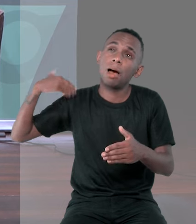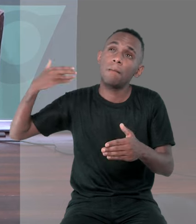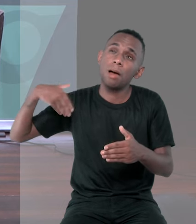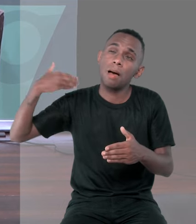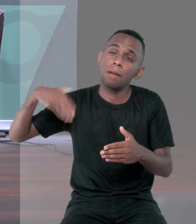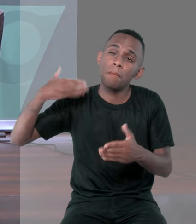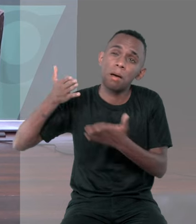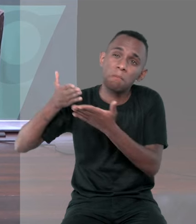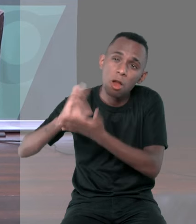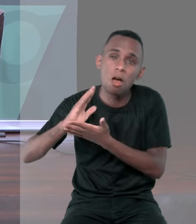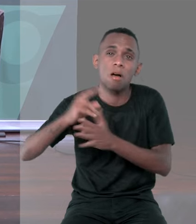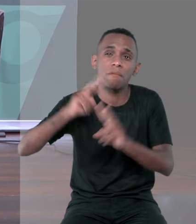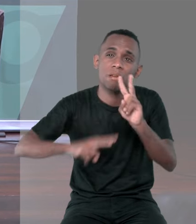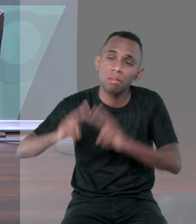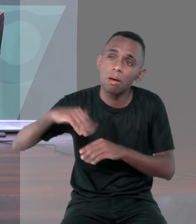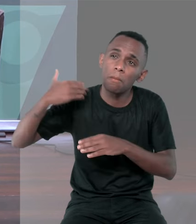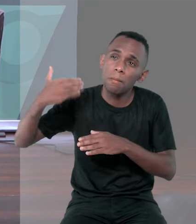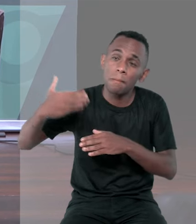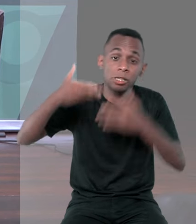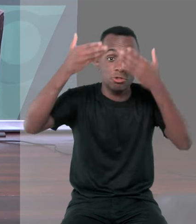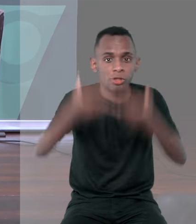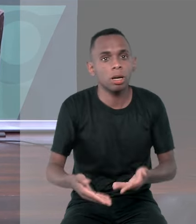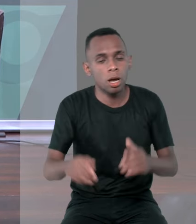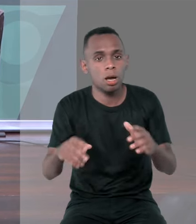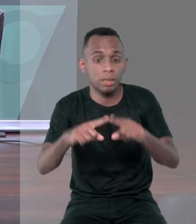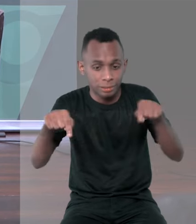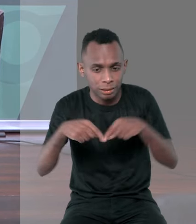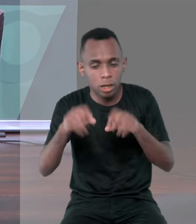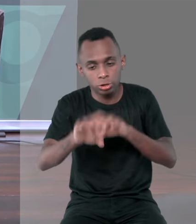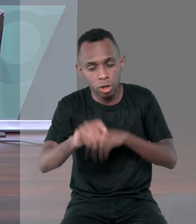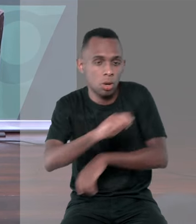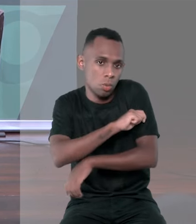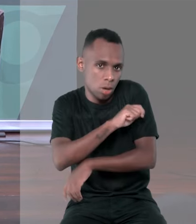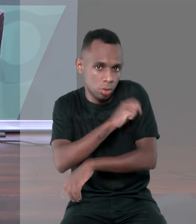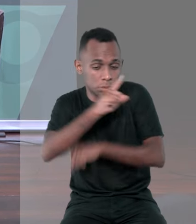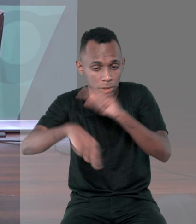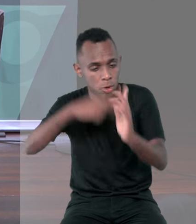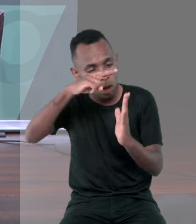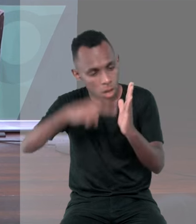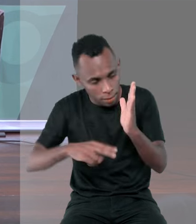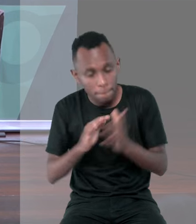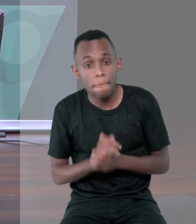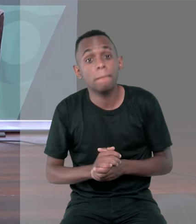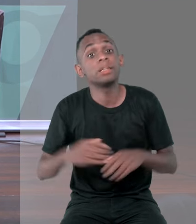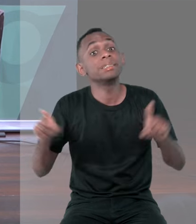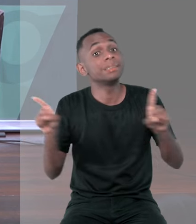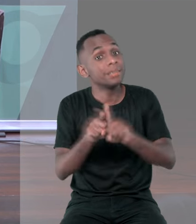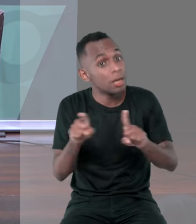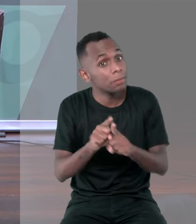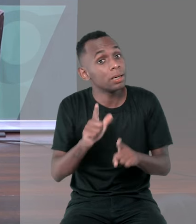passou até chegar na sala de aula e começar a fazer a leitura. Além disso, você ainda tem